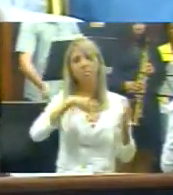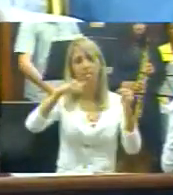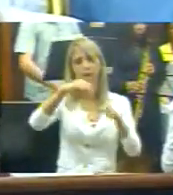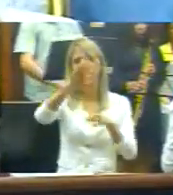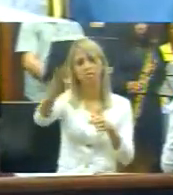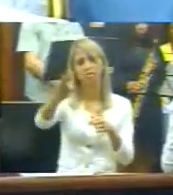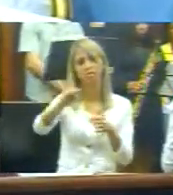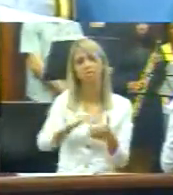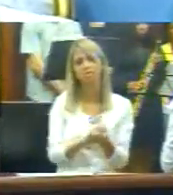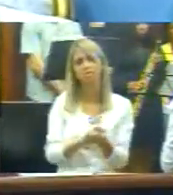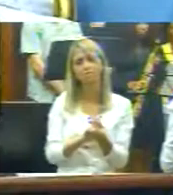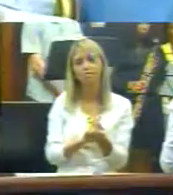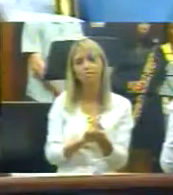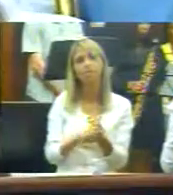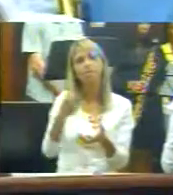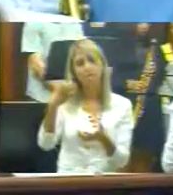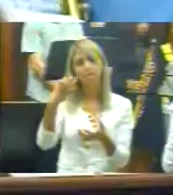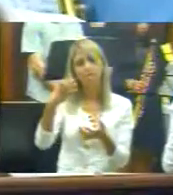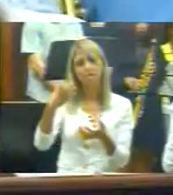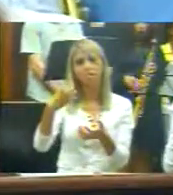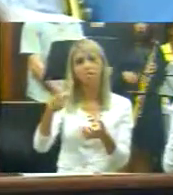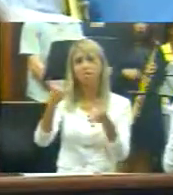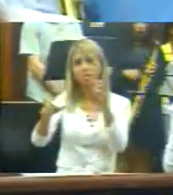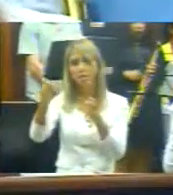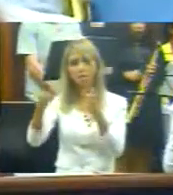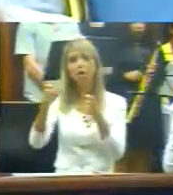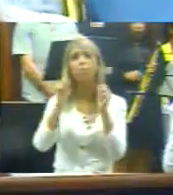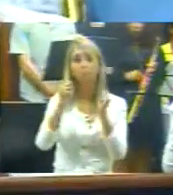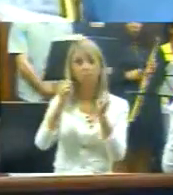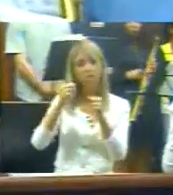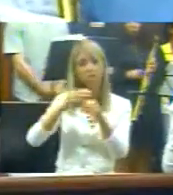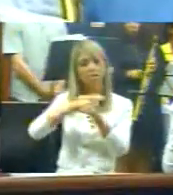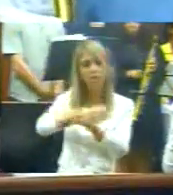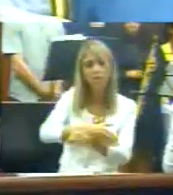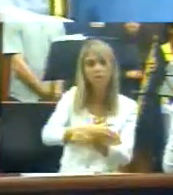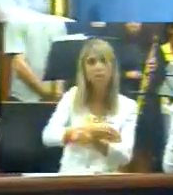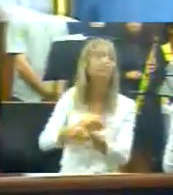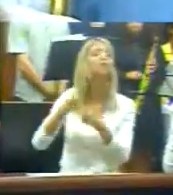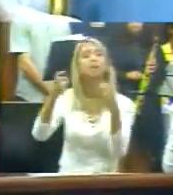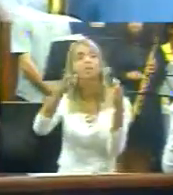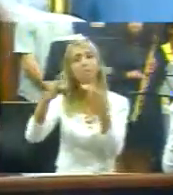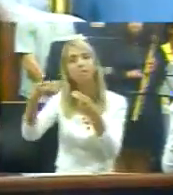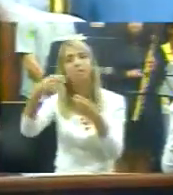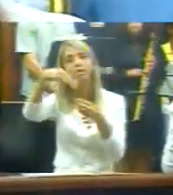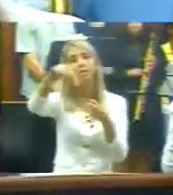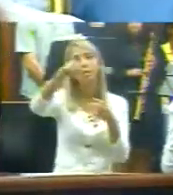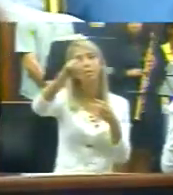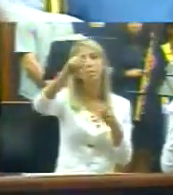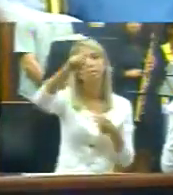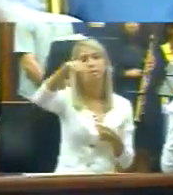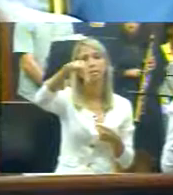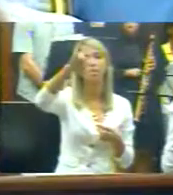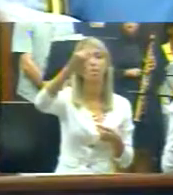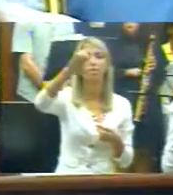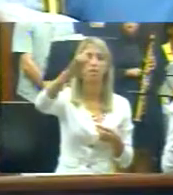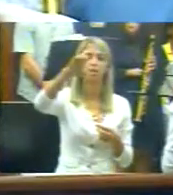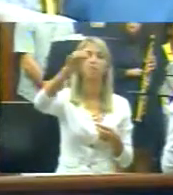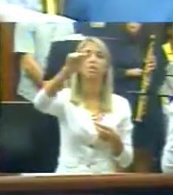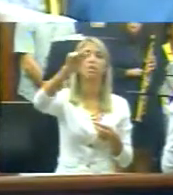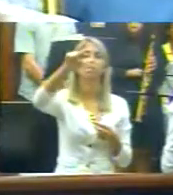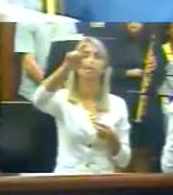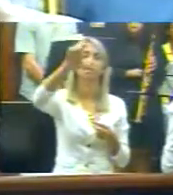ali, gostaríamos de receber a visita de vocês. Nós temos lá a nossa sede, na nossa sede nós temos 17